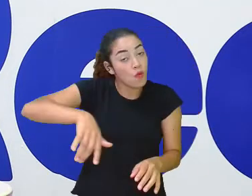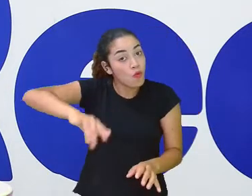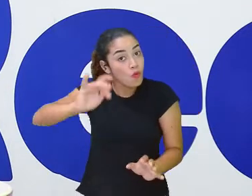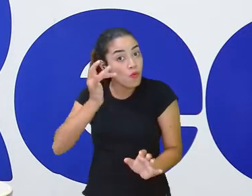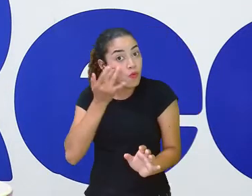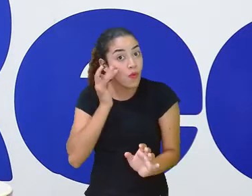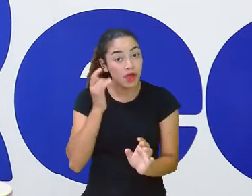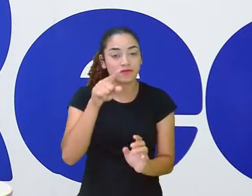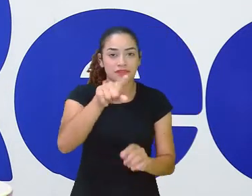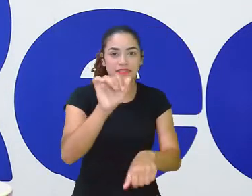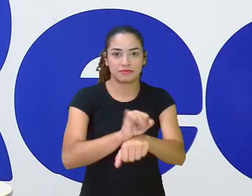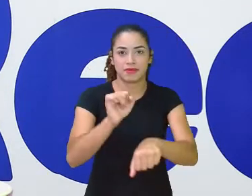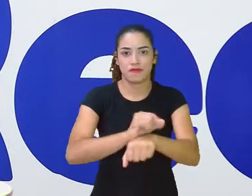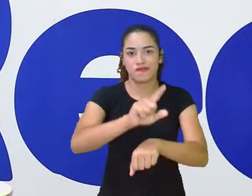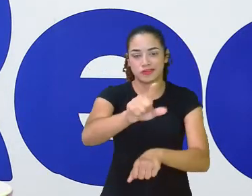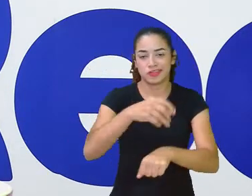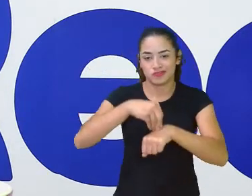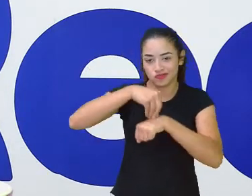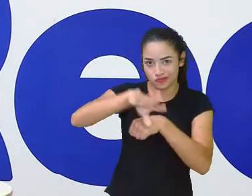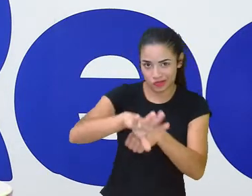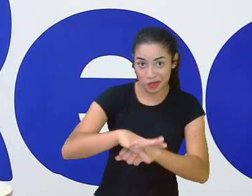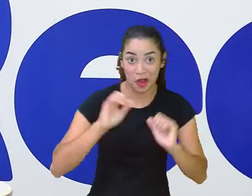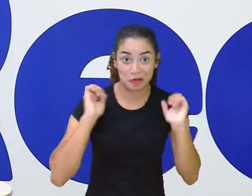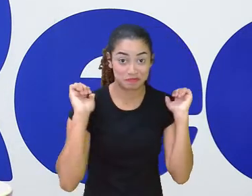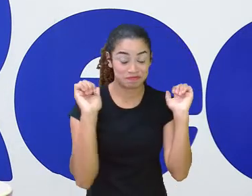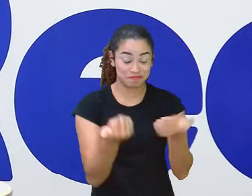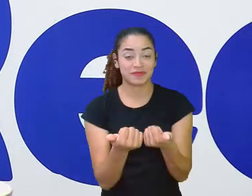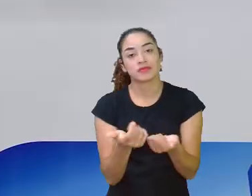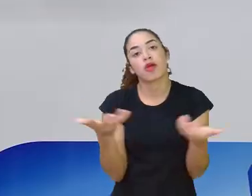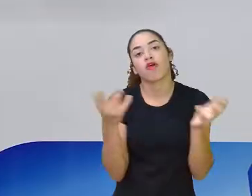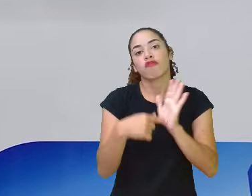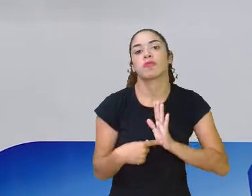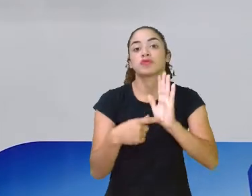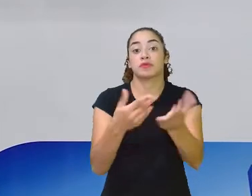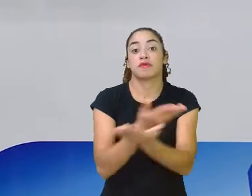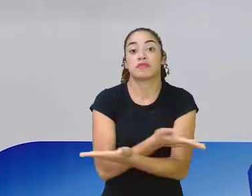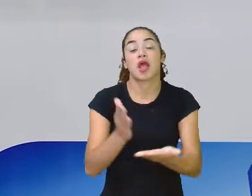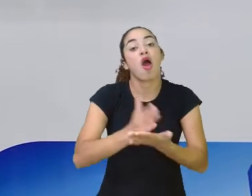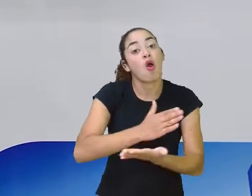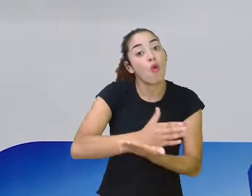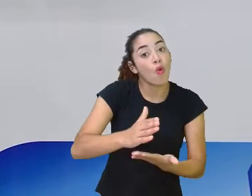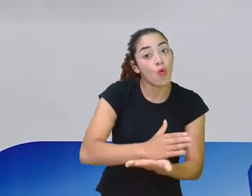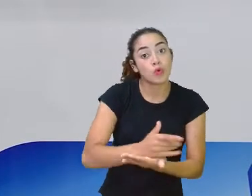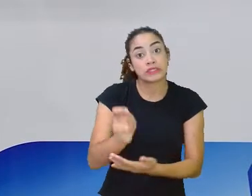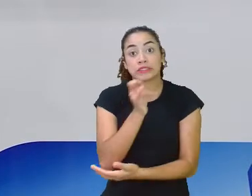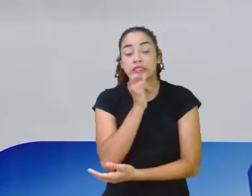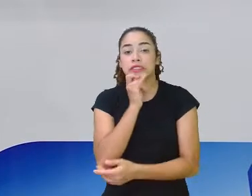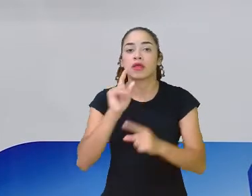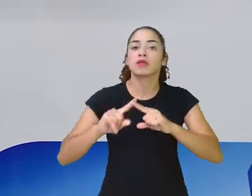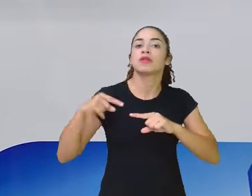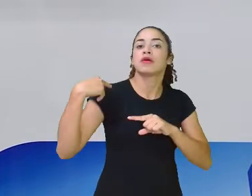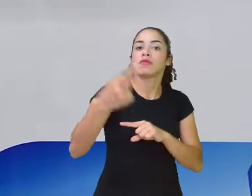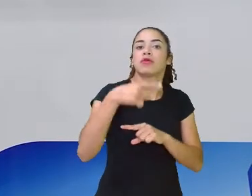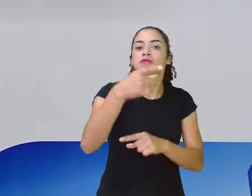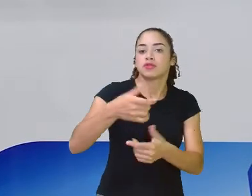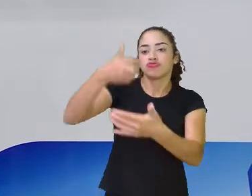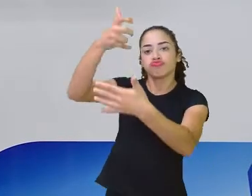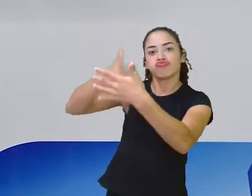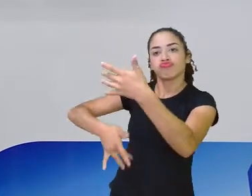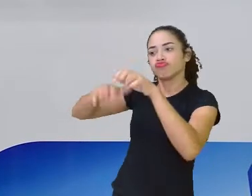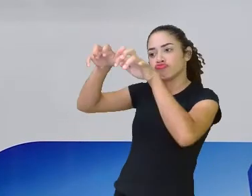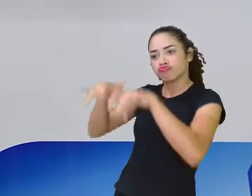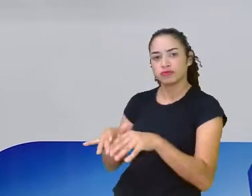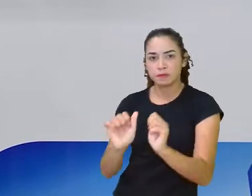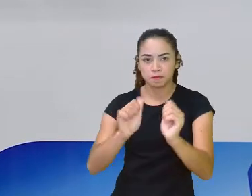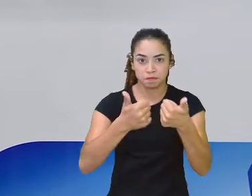dar a dica. Então eu vou trazer aqui alguns exemplos e depois vocês coloquem aí no chat, tá? Que eu quero saber o que é que